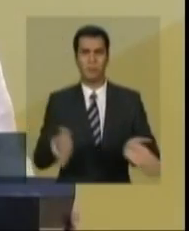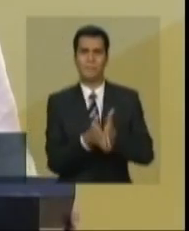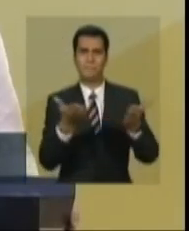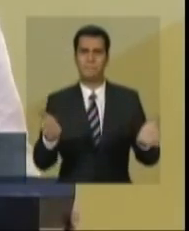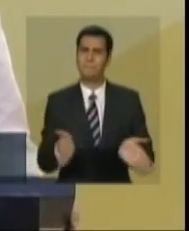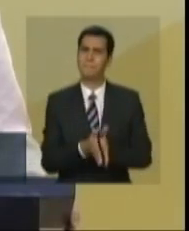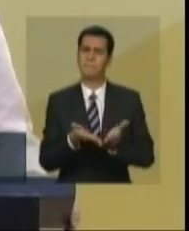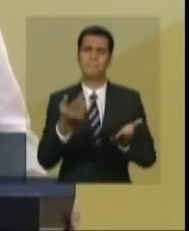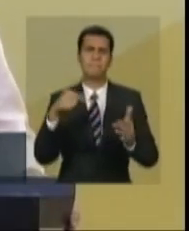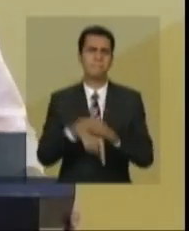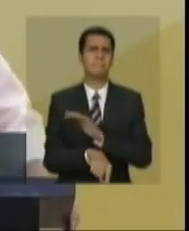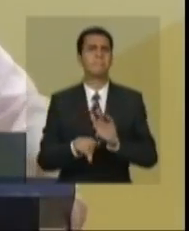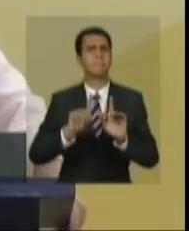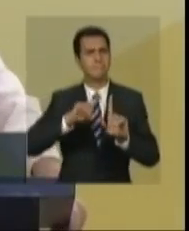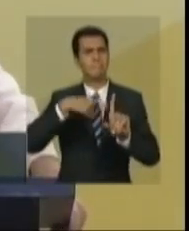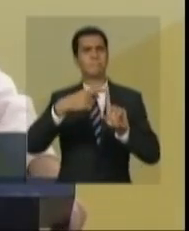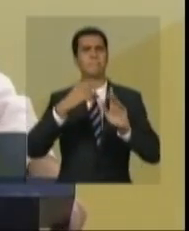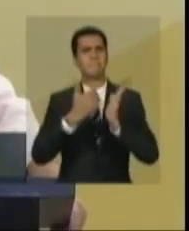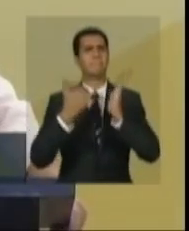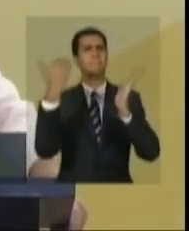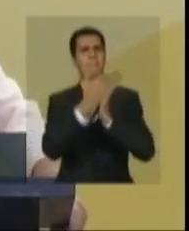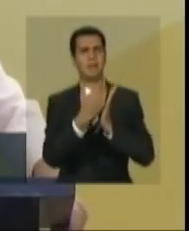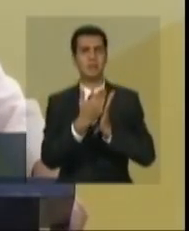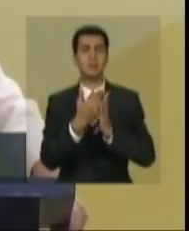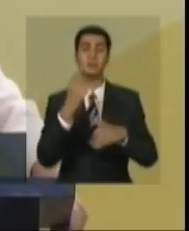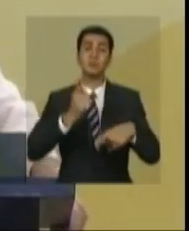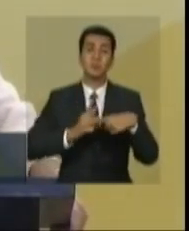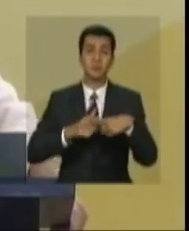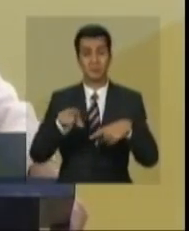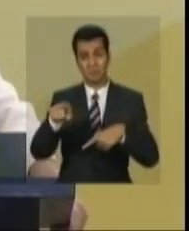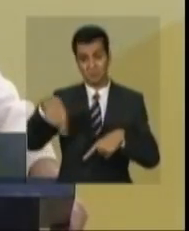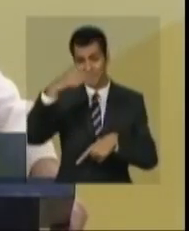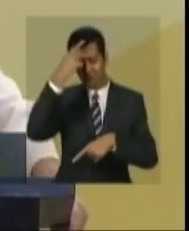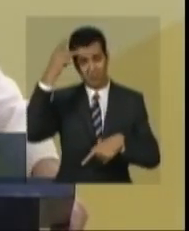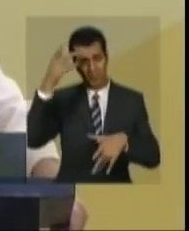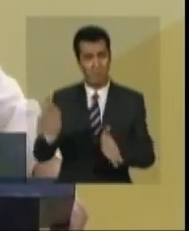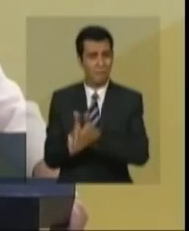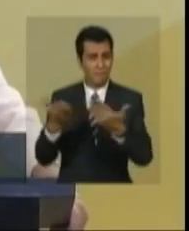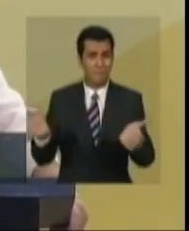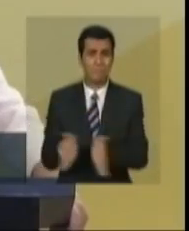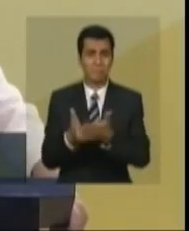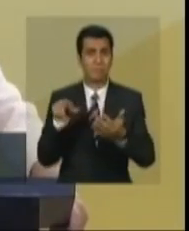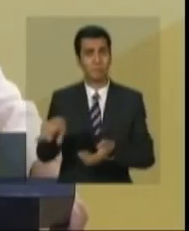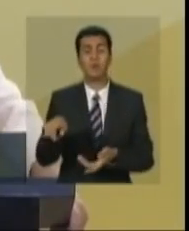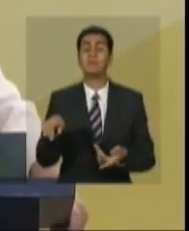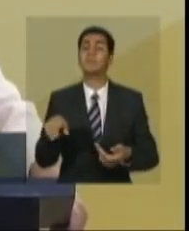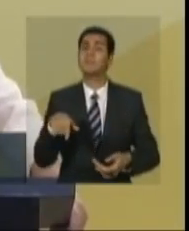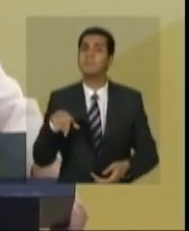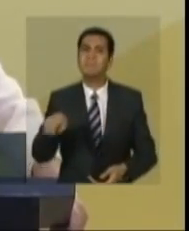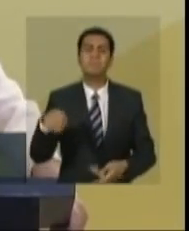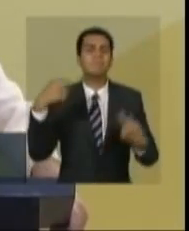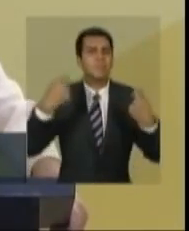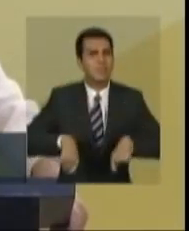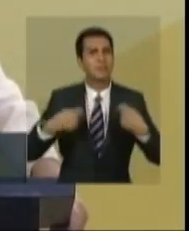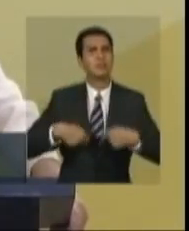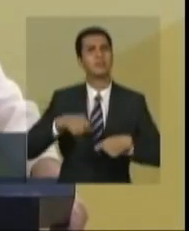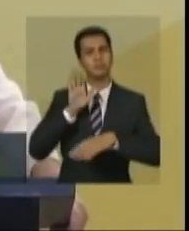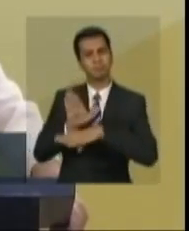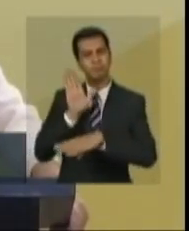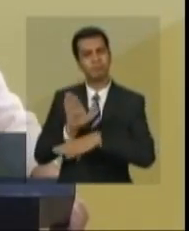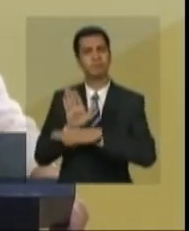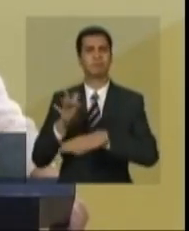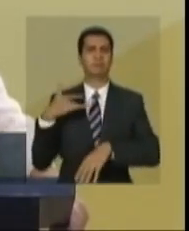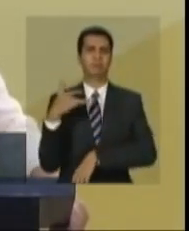quanto mais pobre é uma pessoa, mais ela precisa e merece ter um bom atendimento de